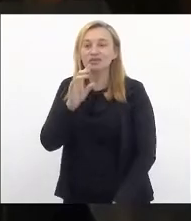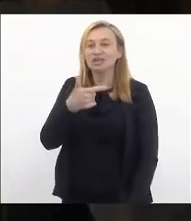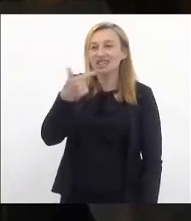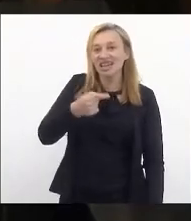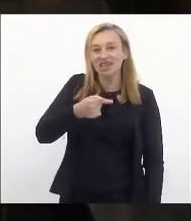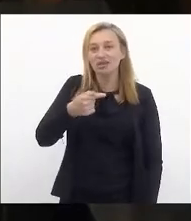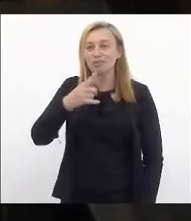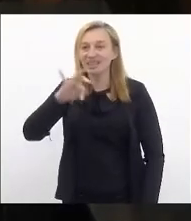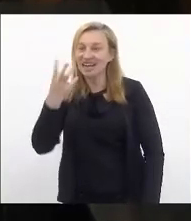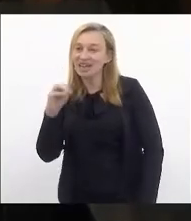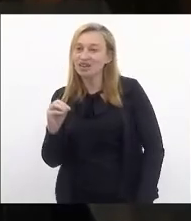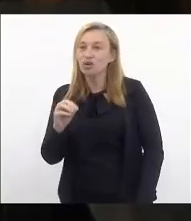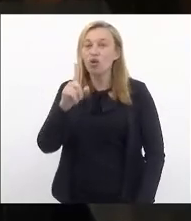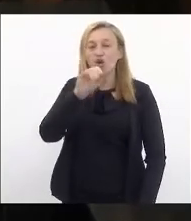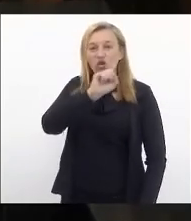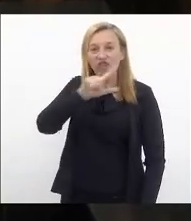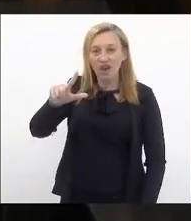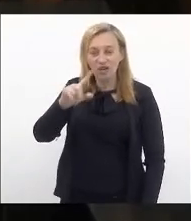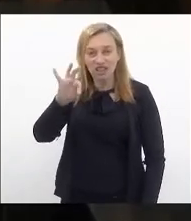coronel Aristeu